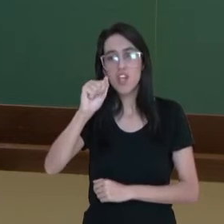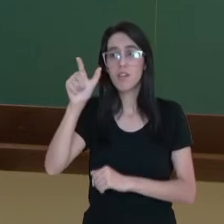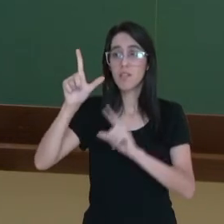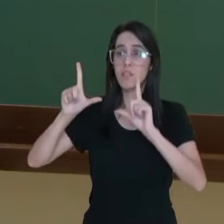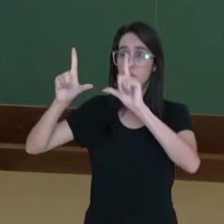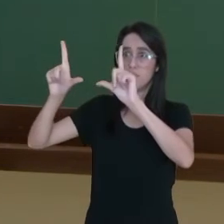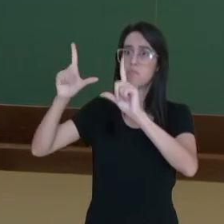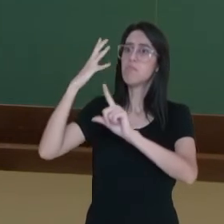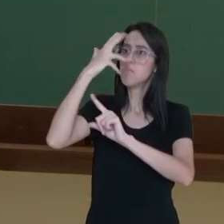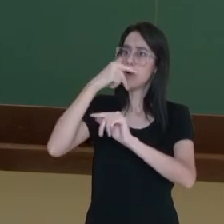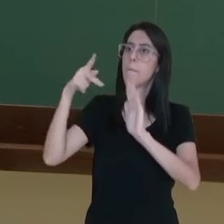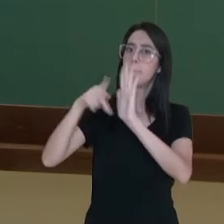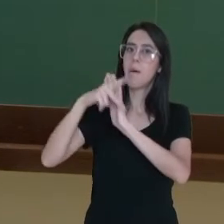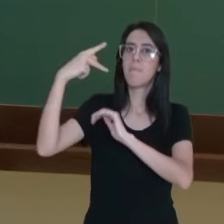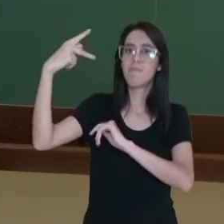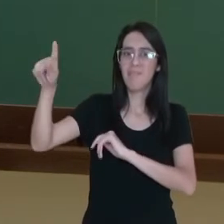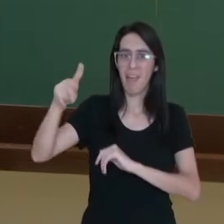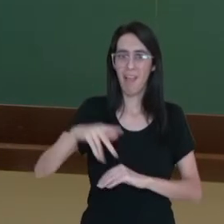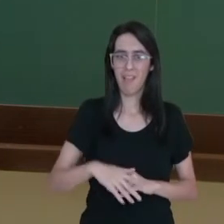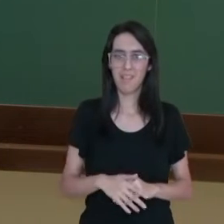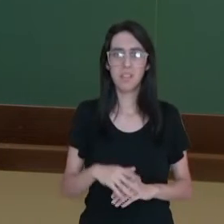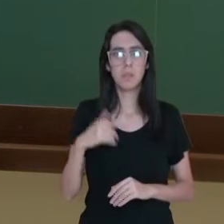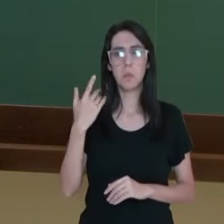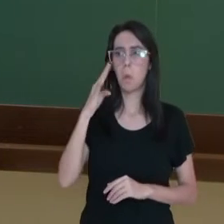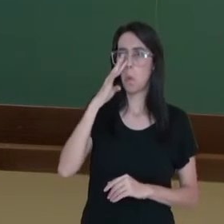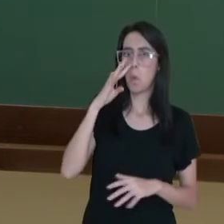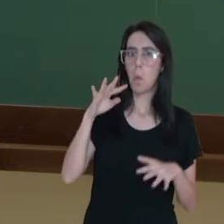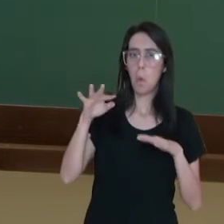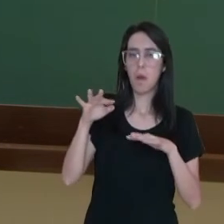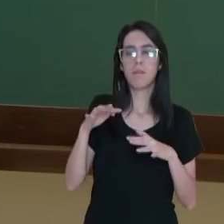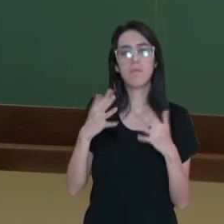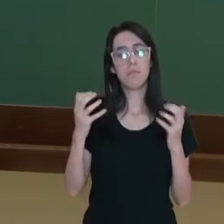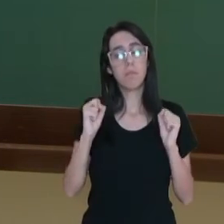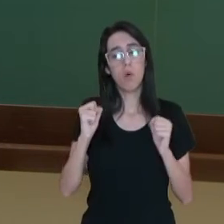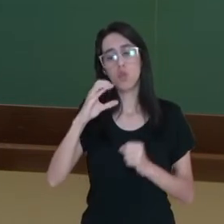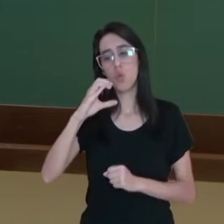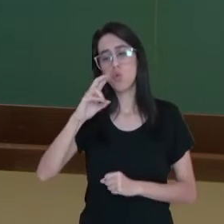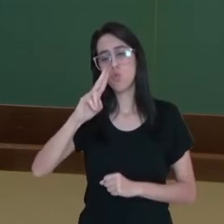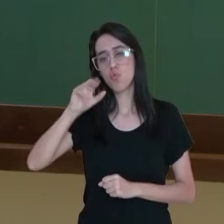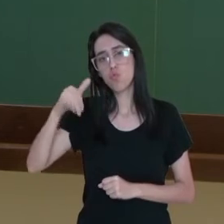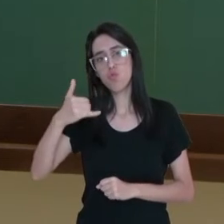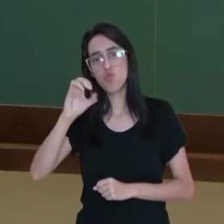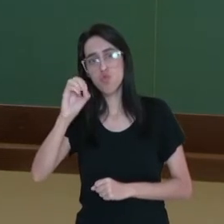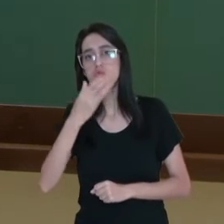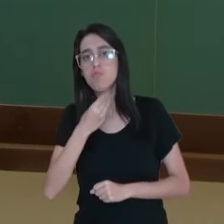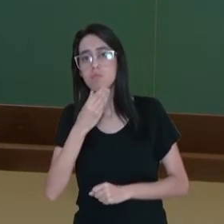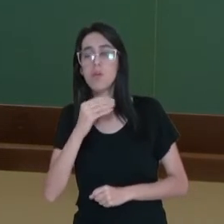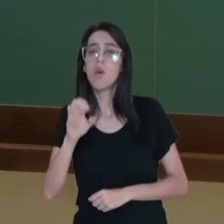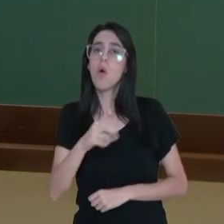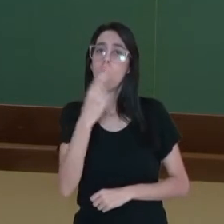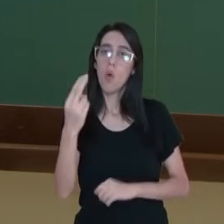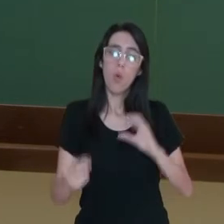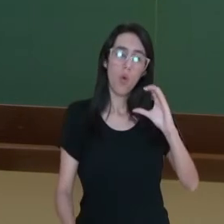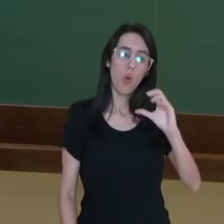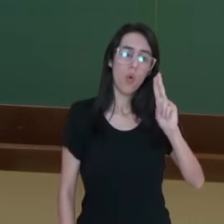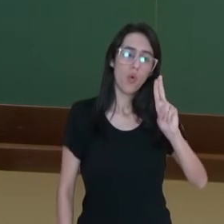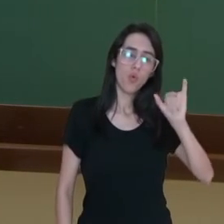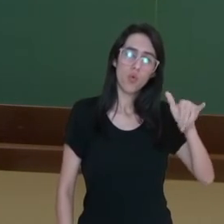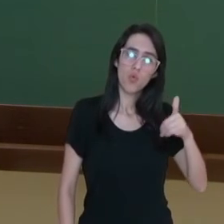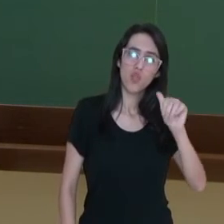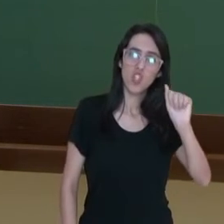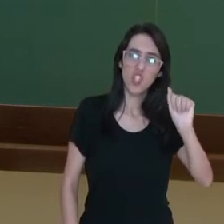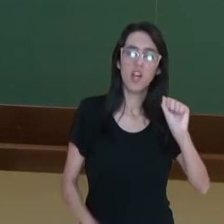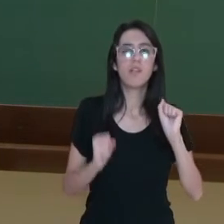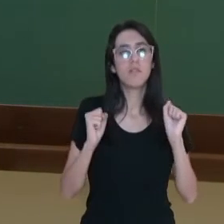muito apreciada. Então, cujo posso usar no masculino ou feminino, no singular e no plural. Cujo,